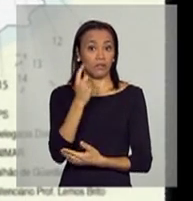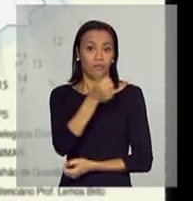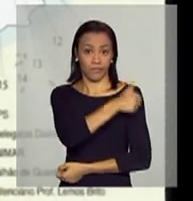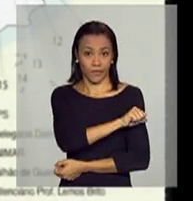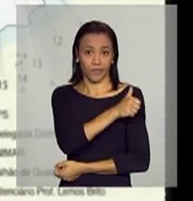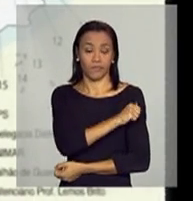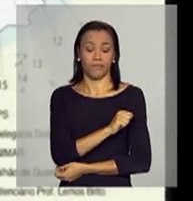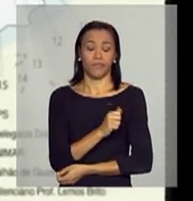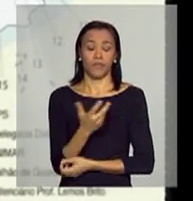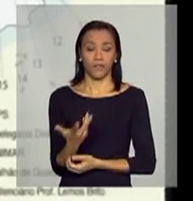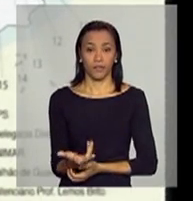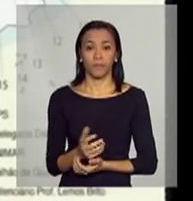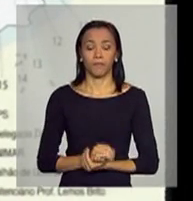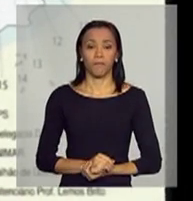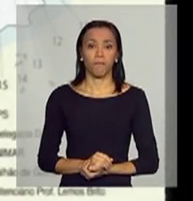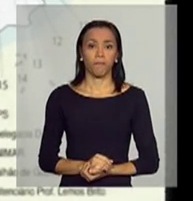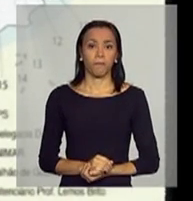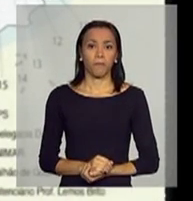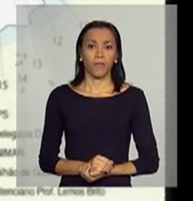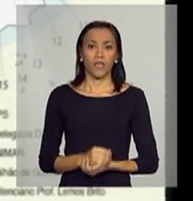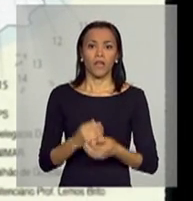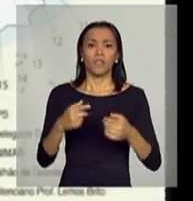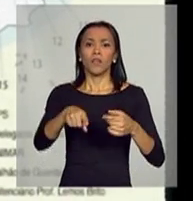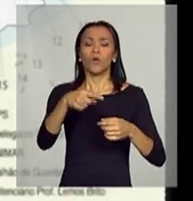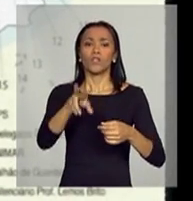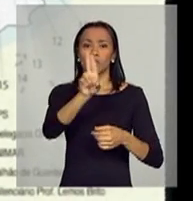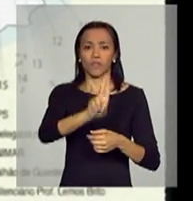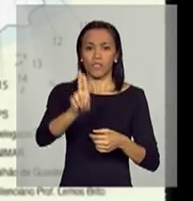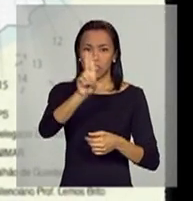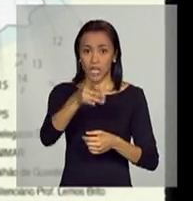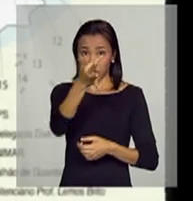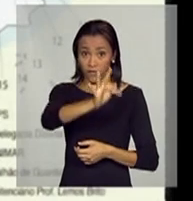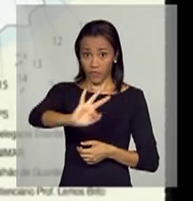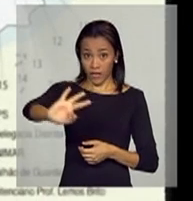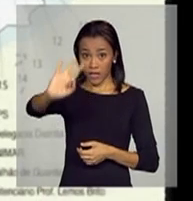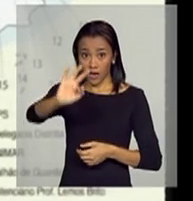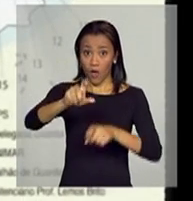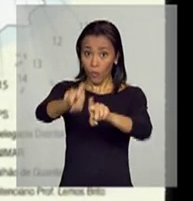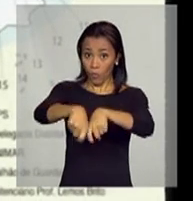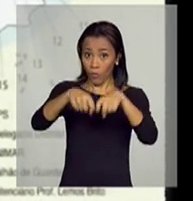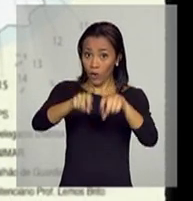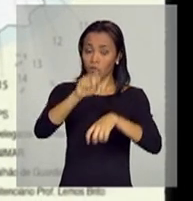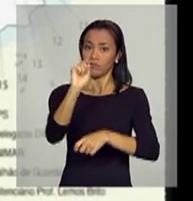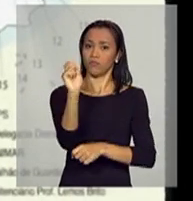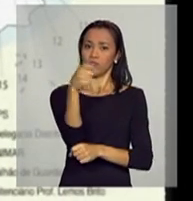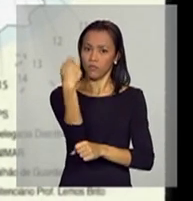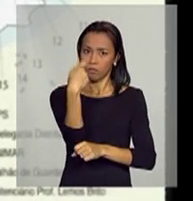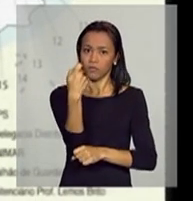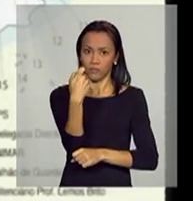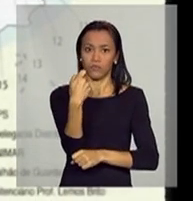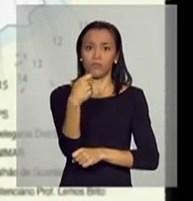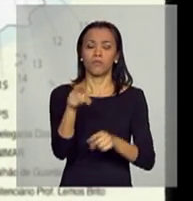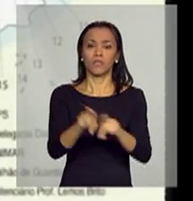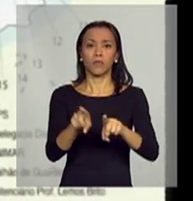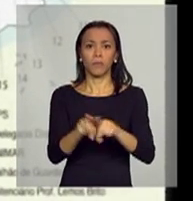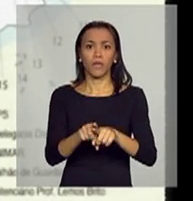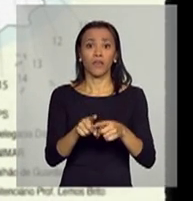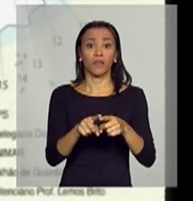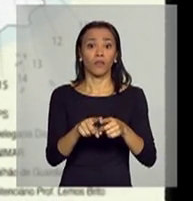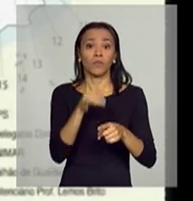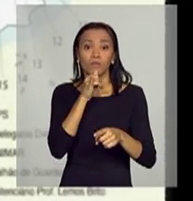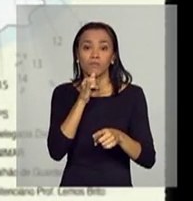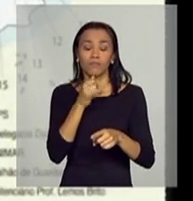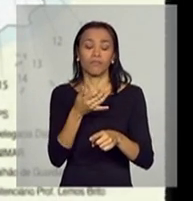1964. Tá? Então, vejam bem, em Seropédica, a Universidade Federal Rural do Rio Grande do Sul, do Rio de